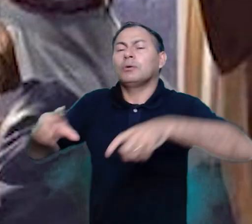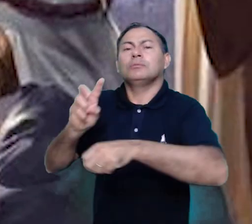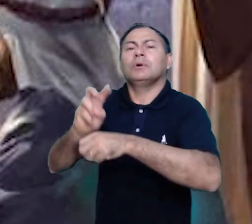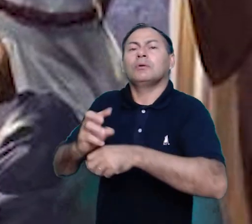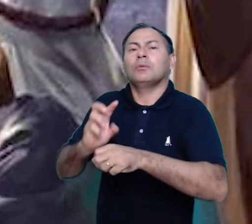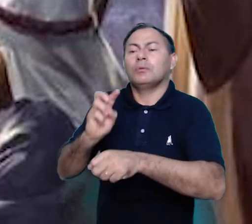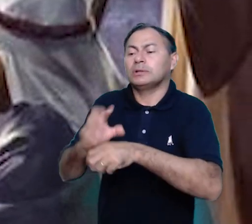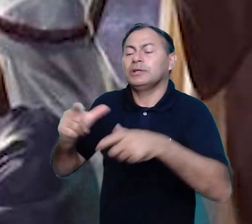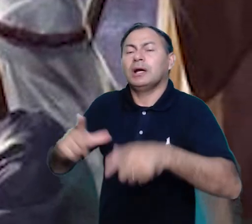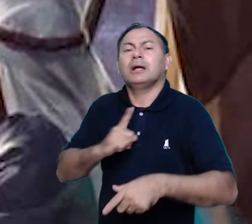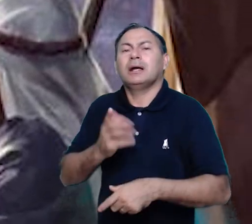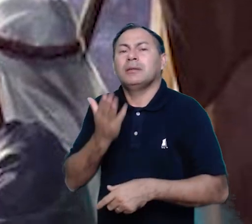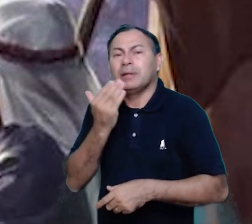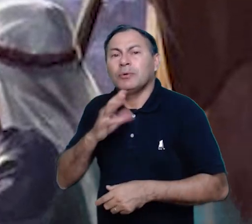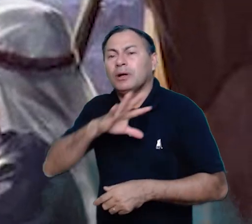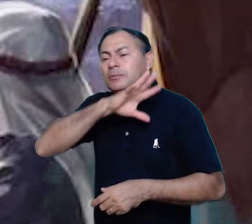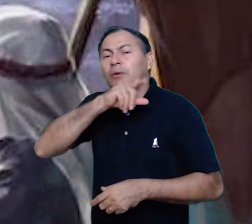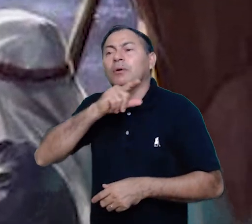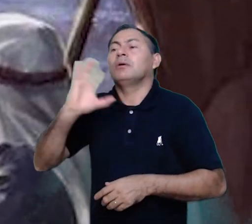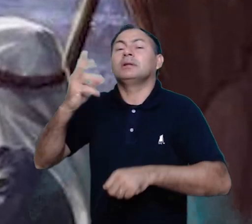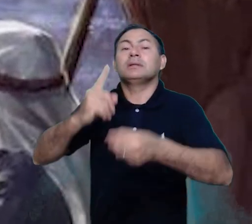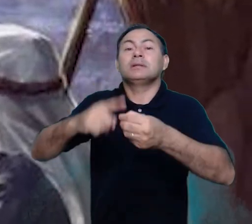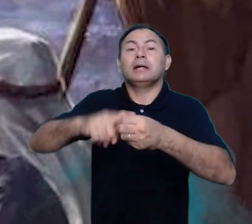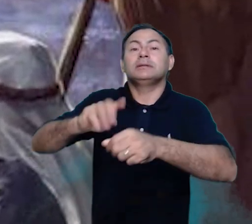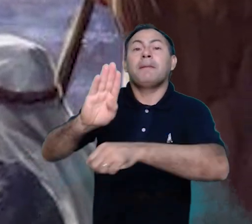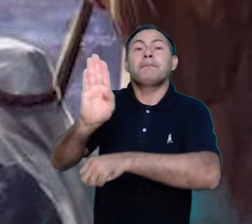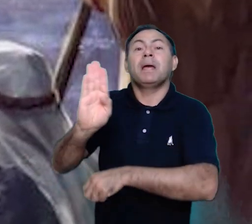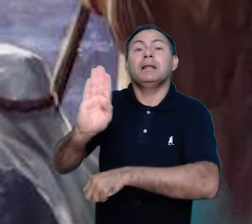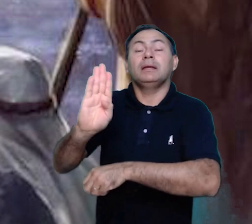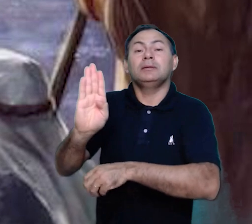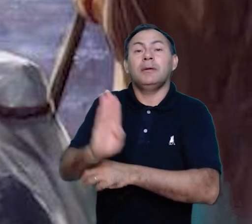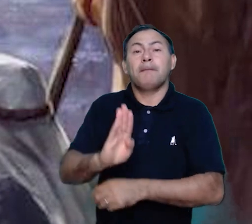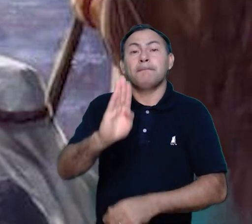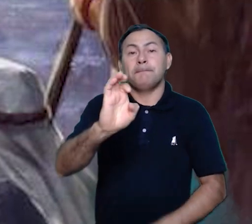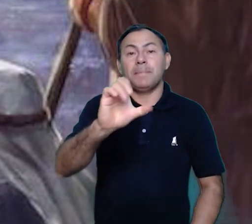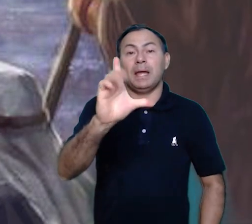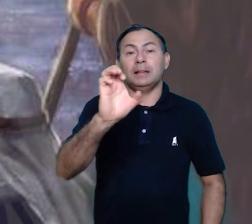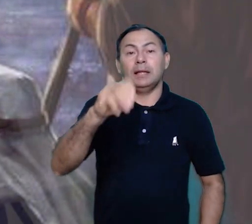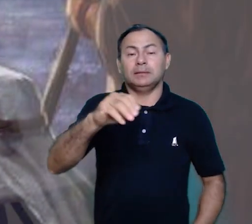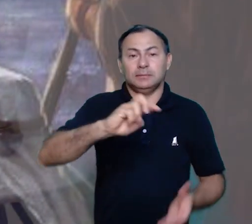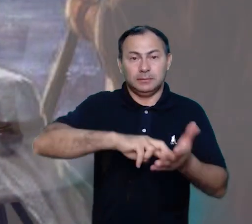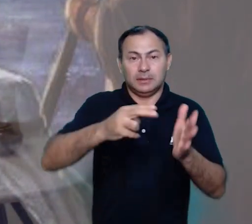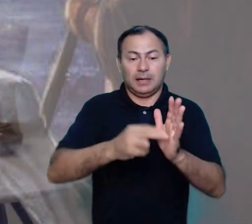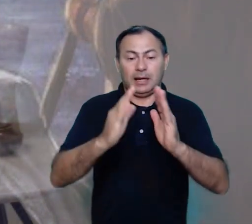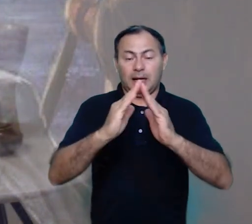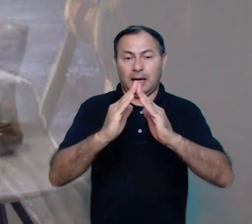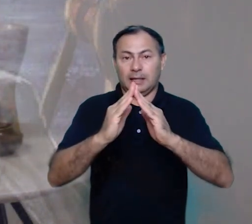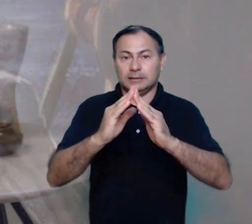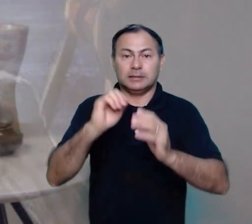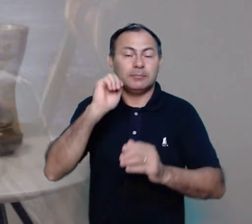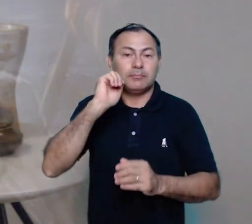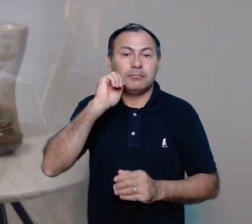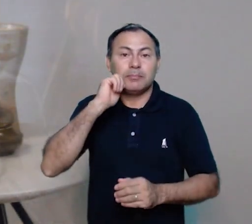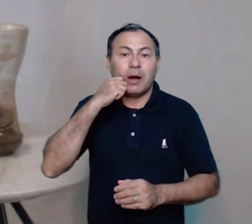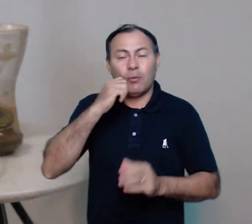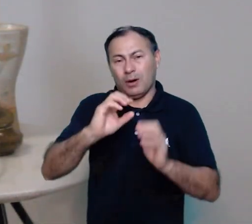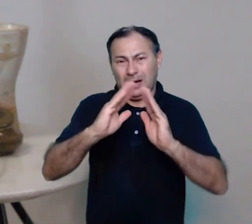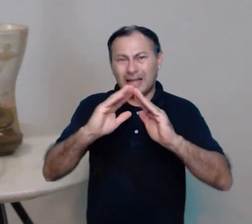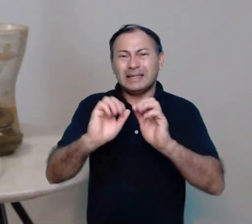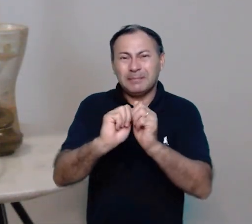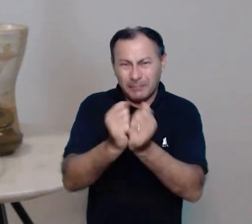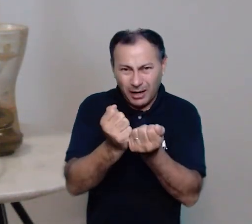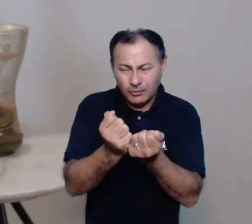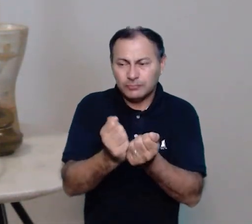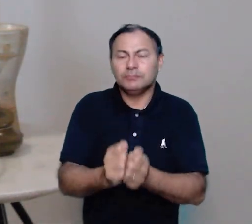os animais. E isso aconteceu em Belém, que significa casa do pão. No mistério